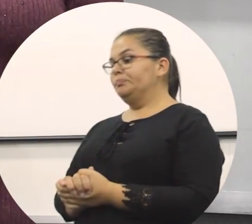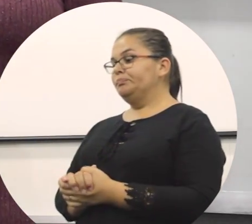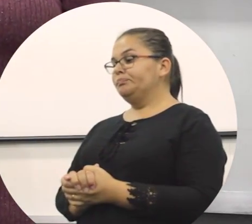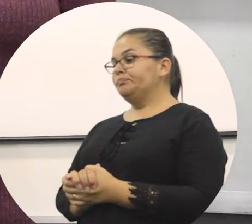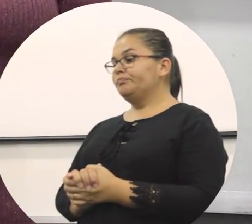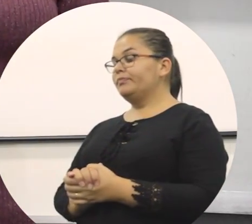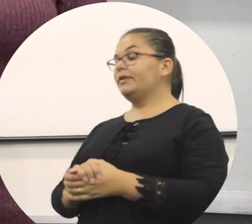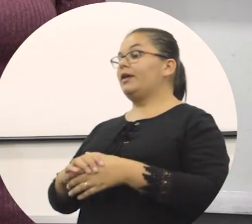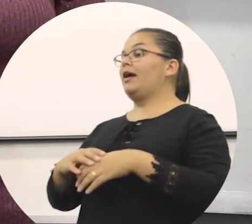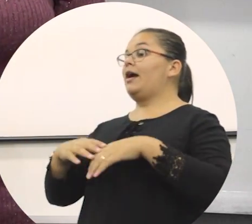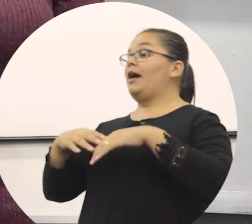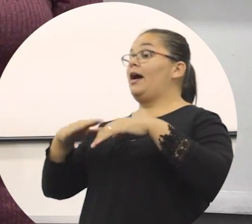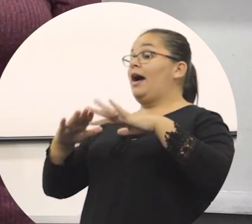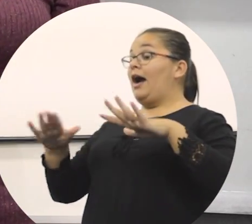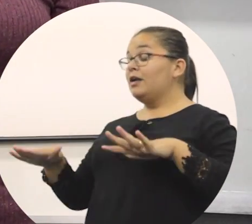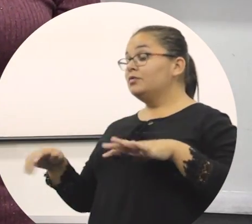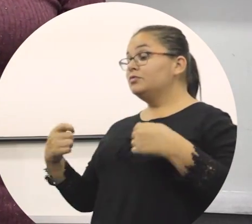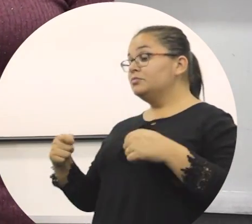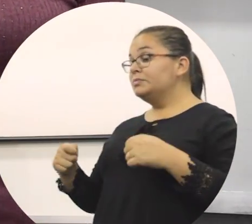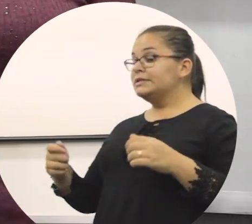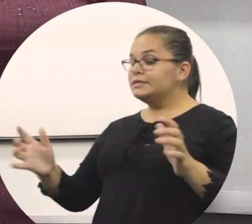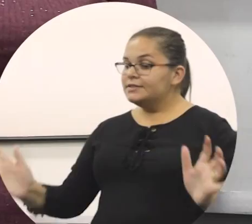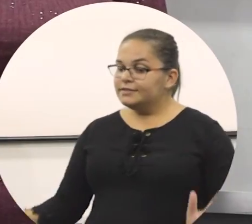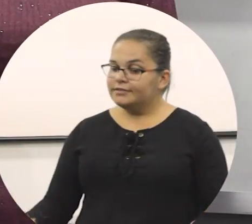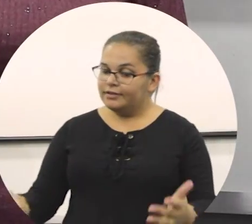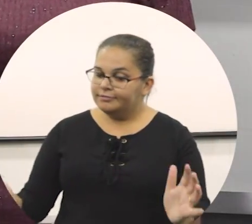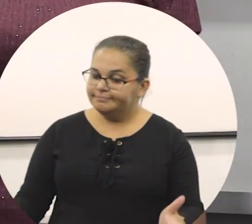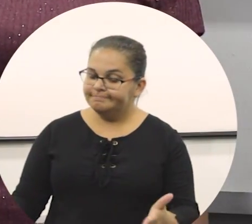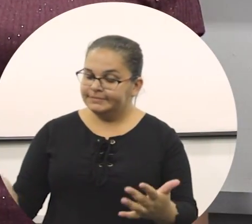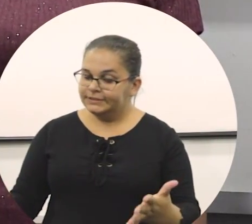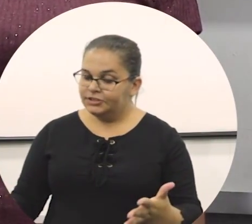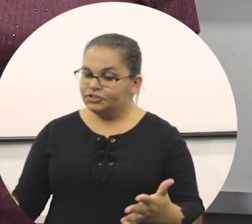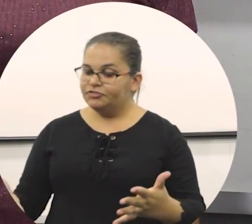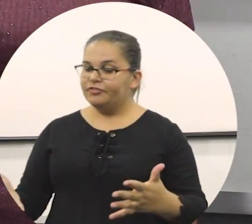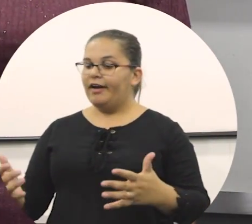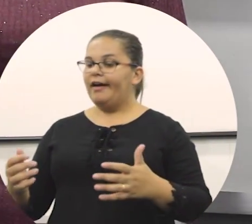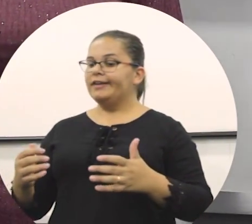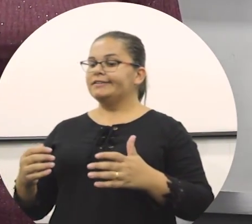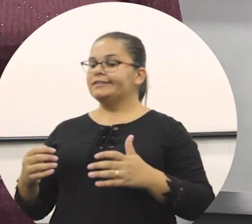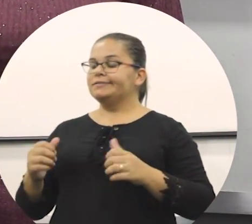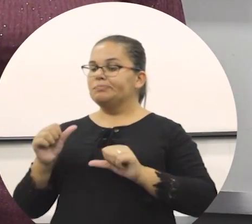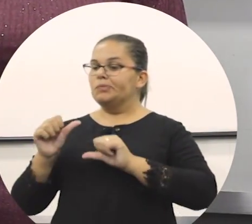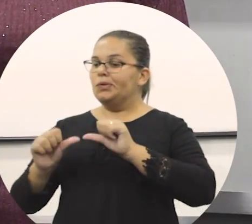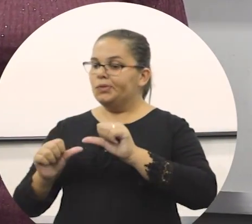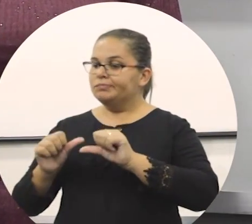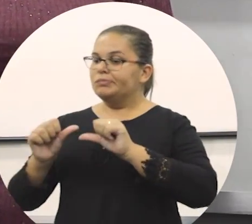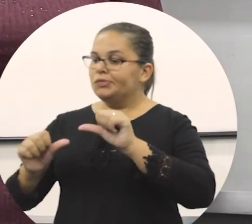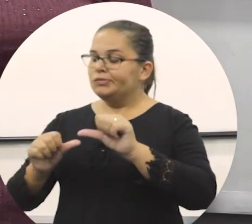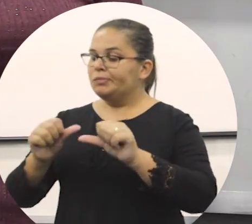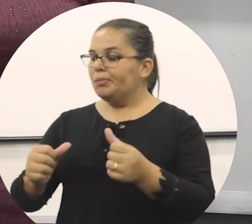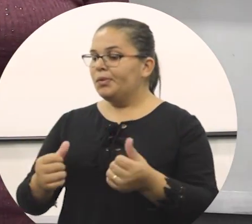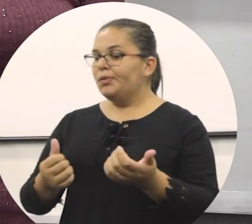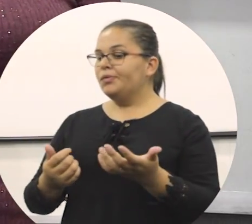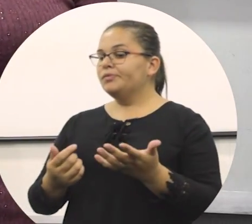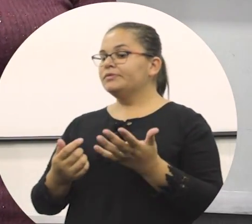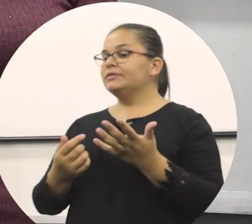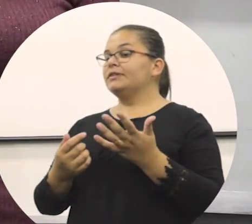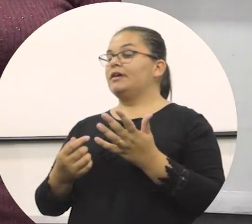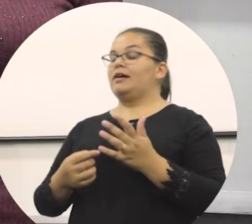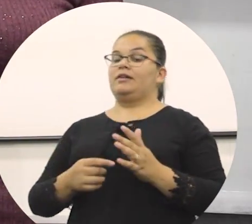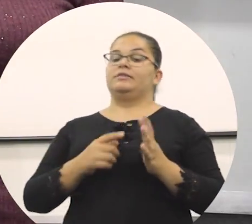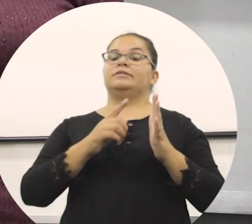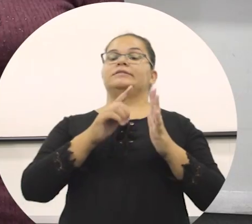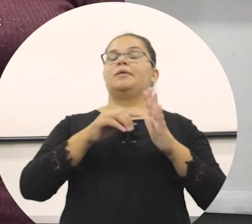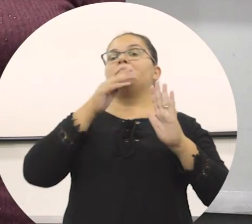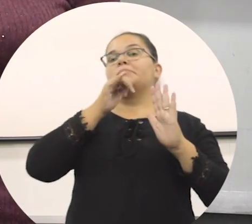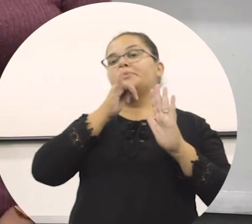a exposição sem a mudança constante, de repente trabalhar de fato o gênero, por exemplo,